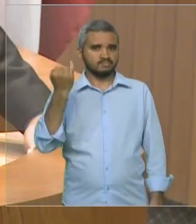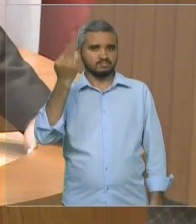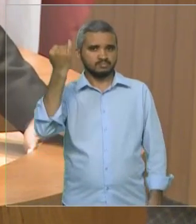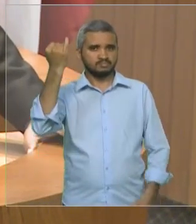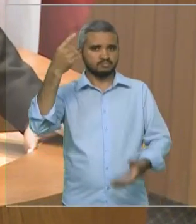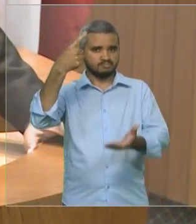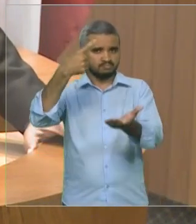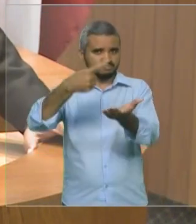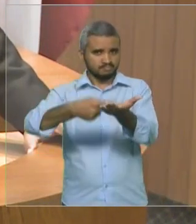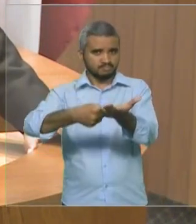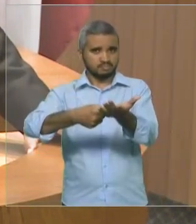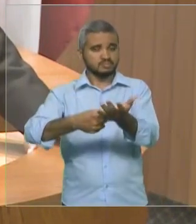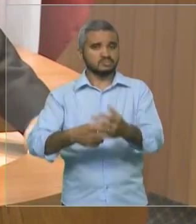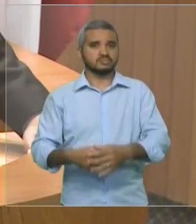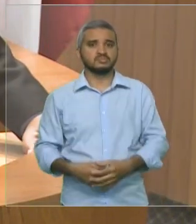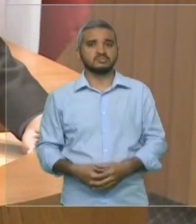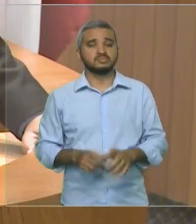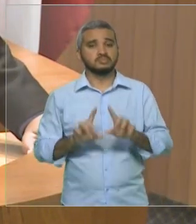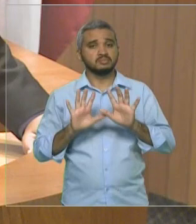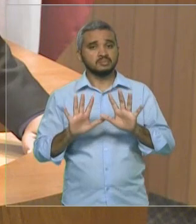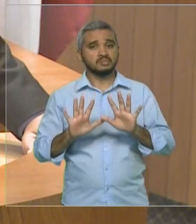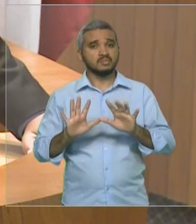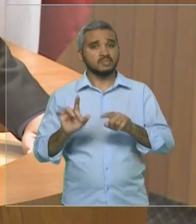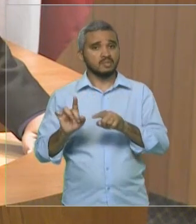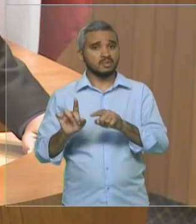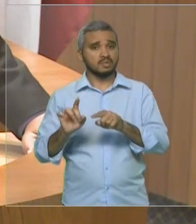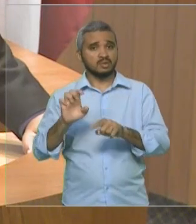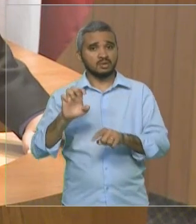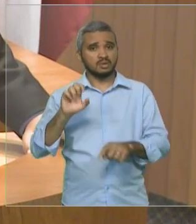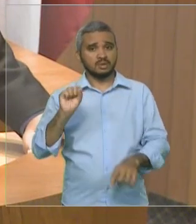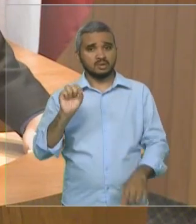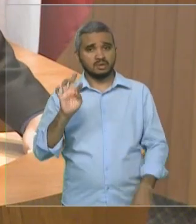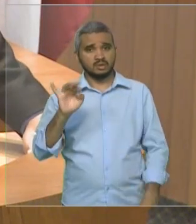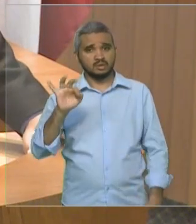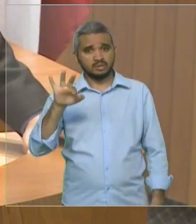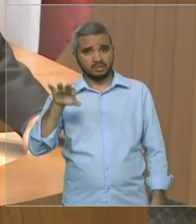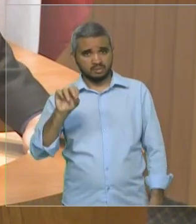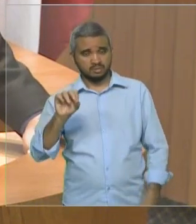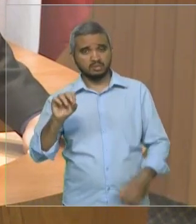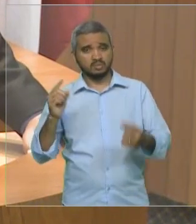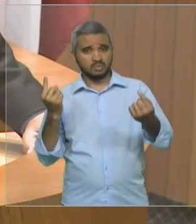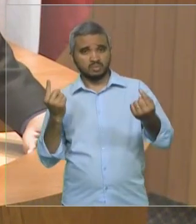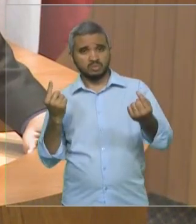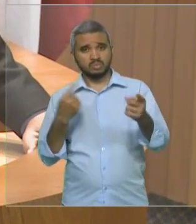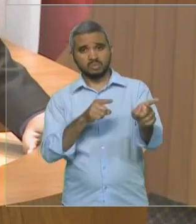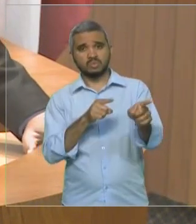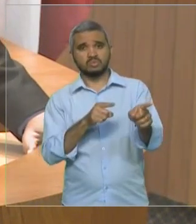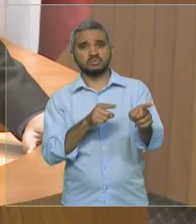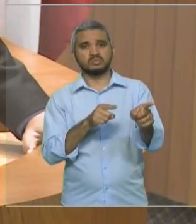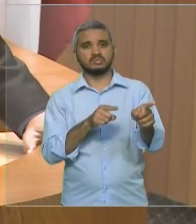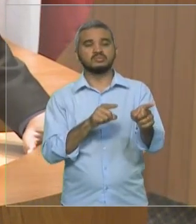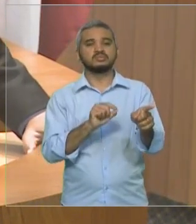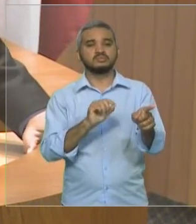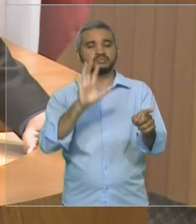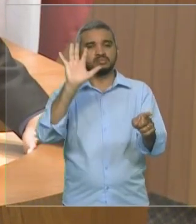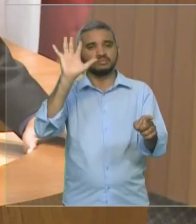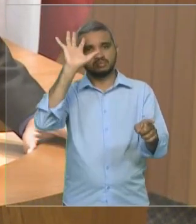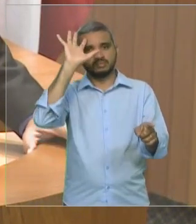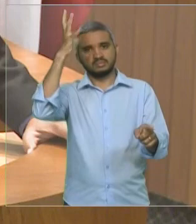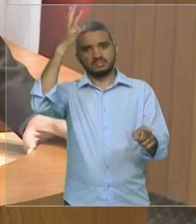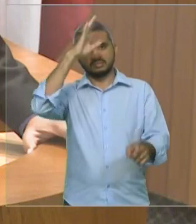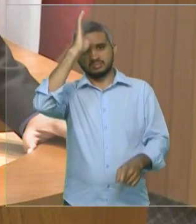Brasil, percebe-se um desmonte dos investimentos na educação. O